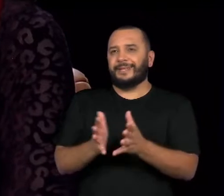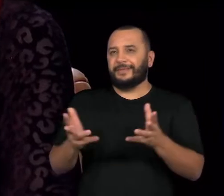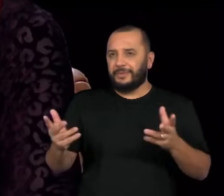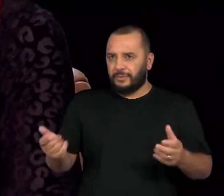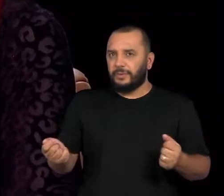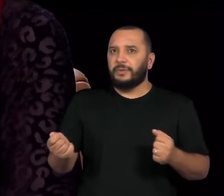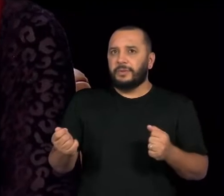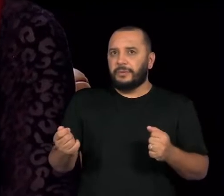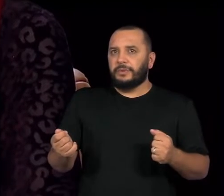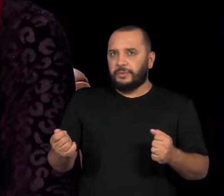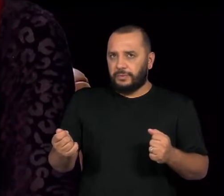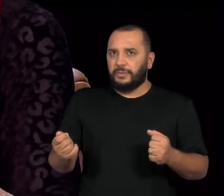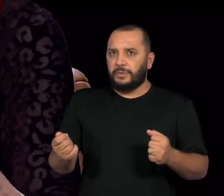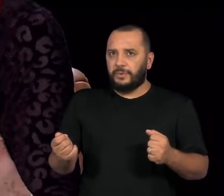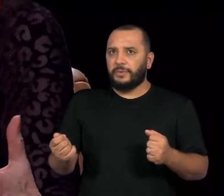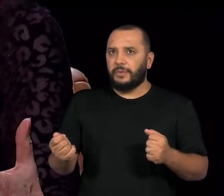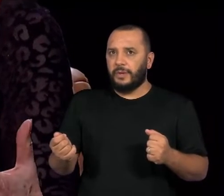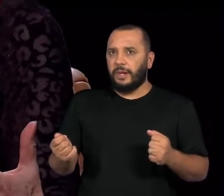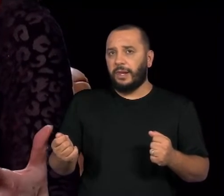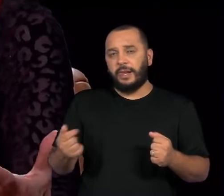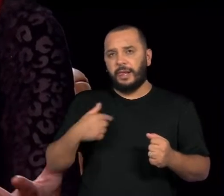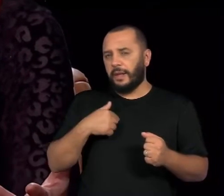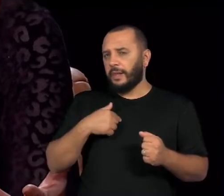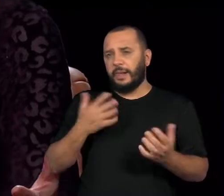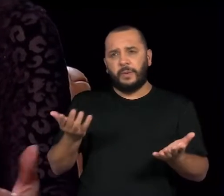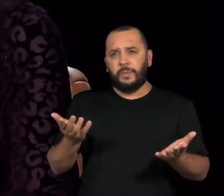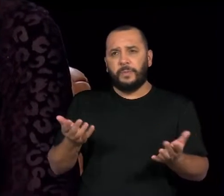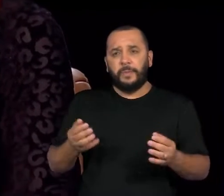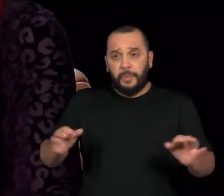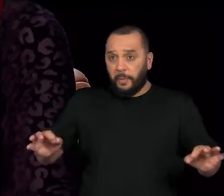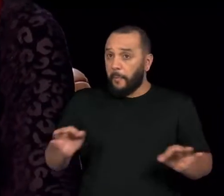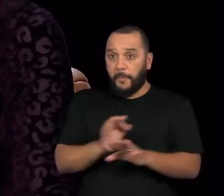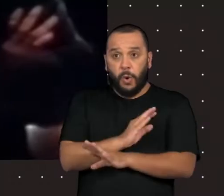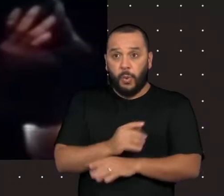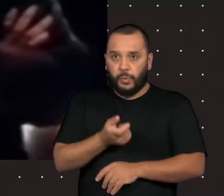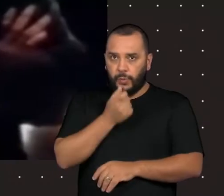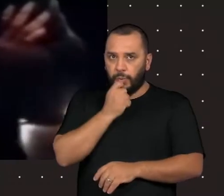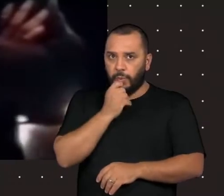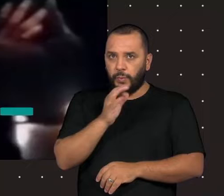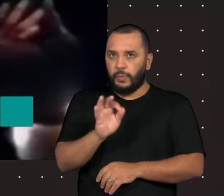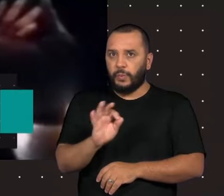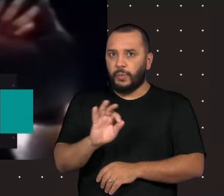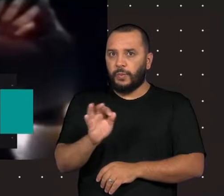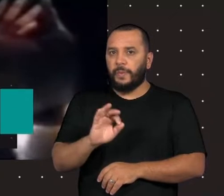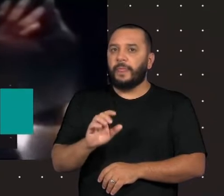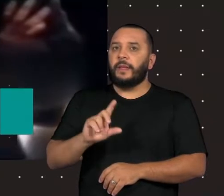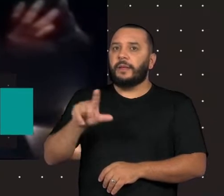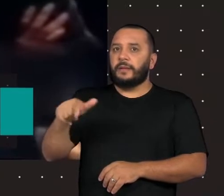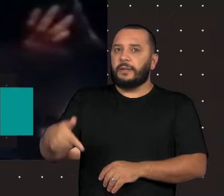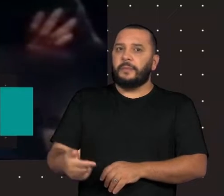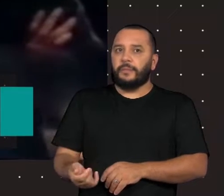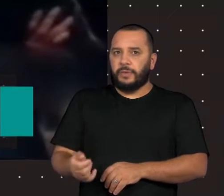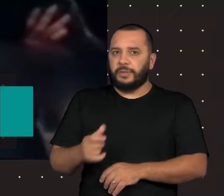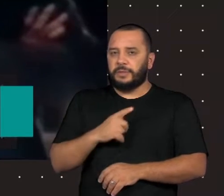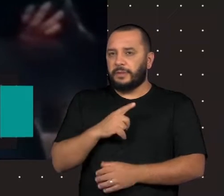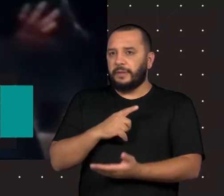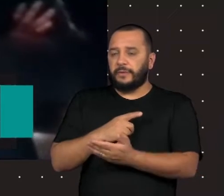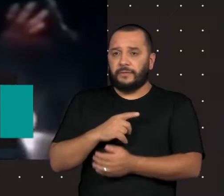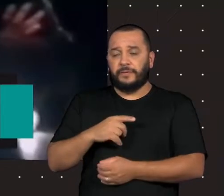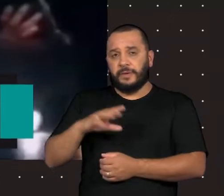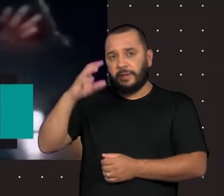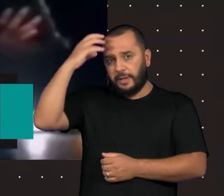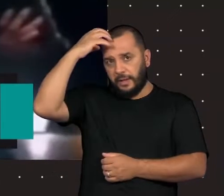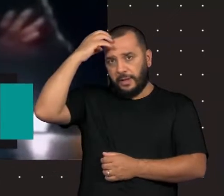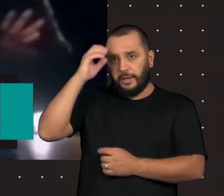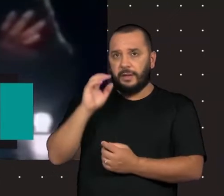fazer. Ainda não estava nem preparada para fazer aquilo tudo. Depois fizemos o Rei da Vela, e aí